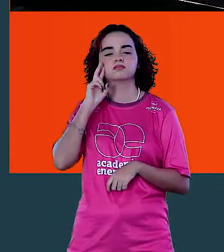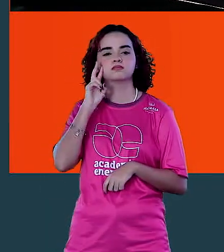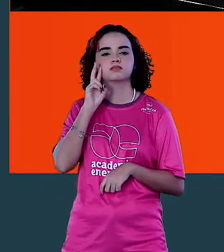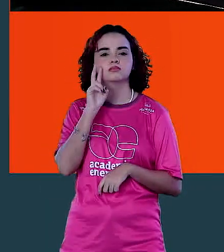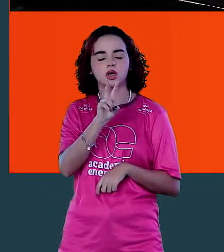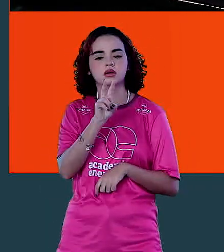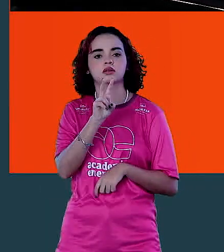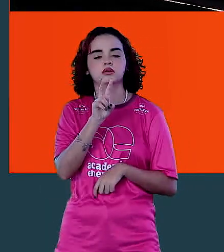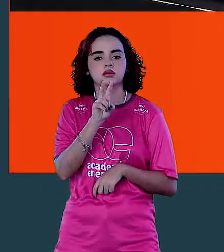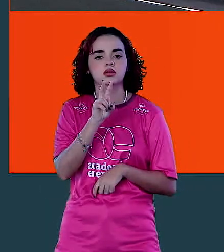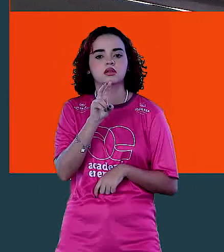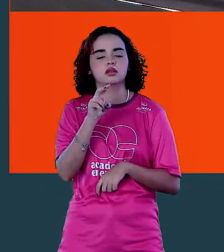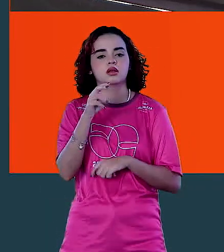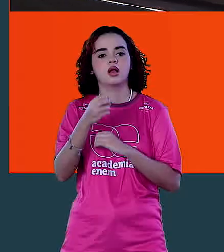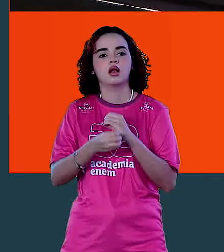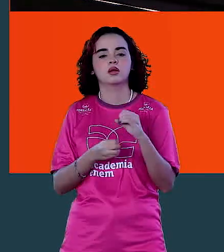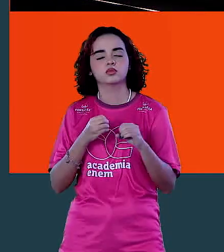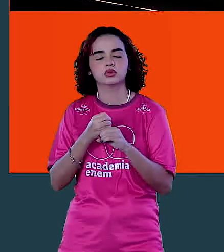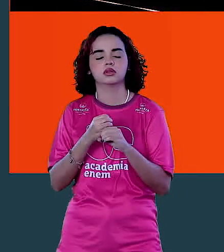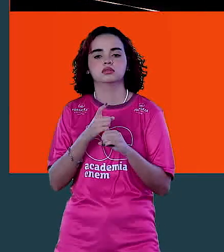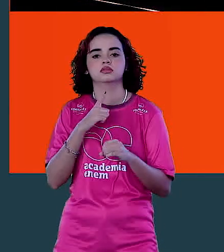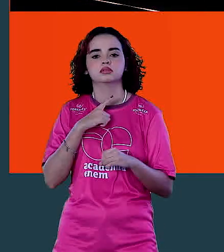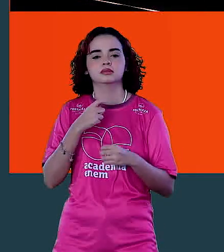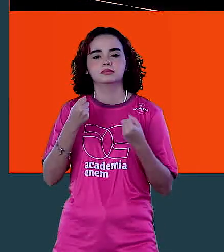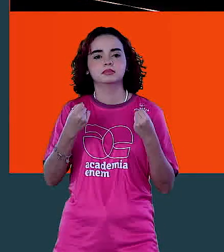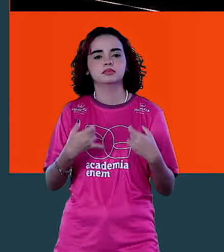o Ed me falou, lá na Academia Enem,